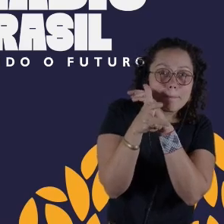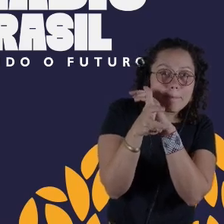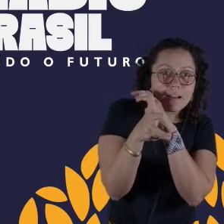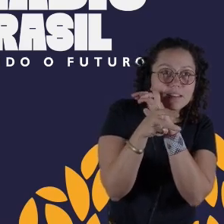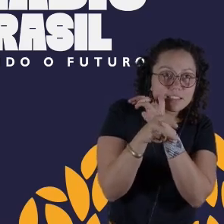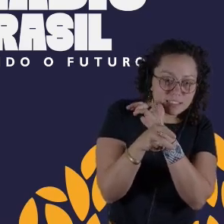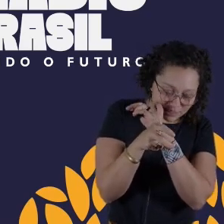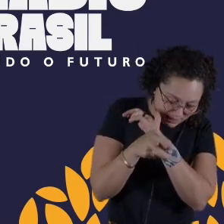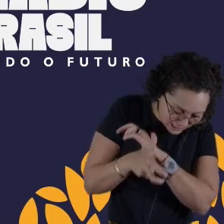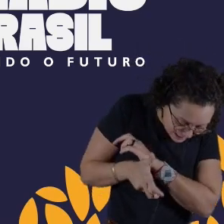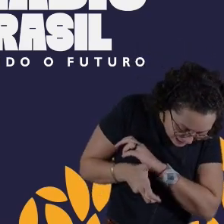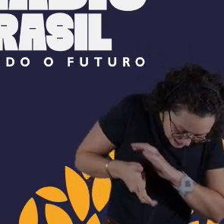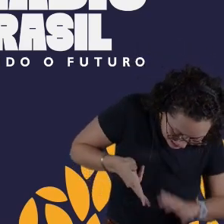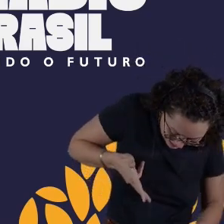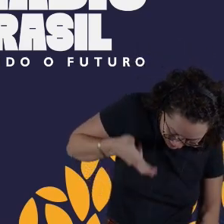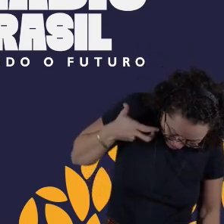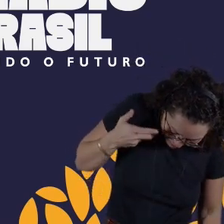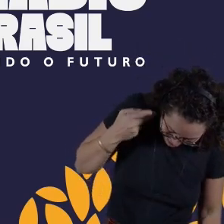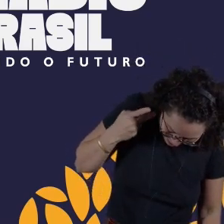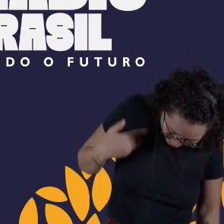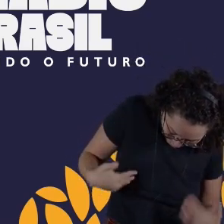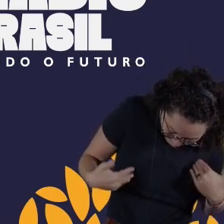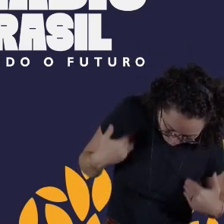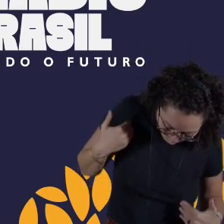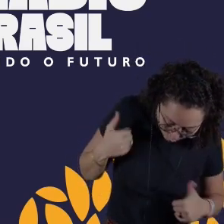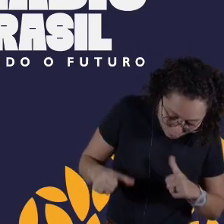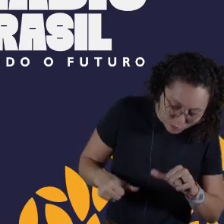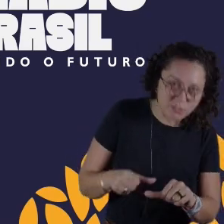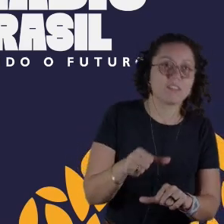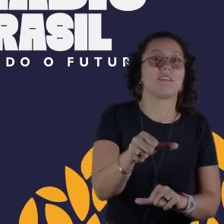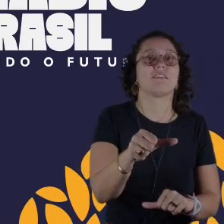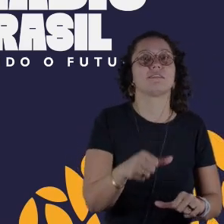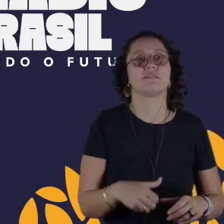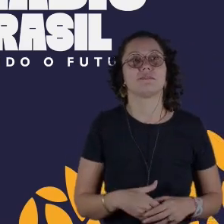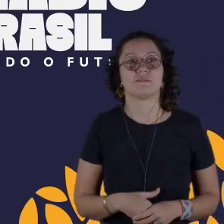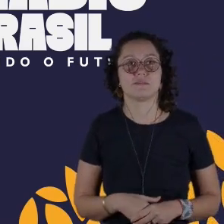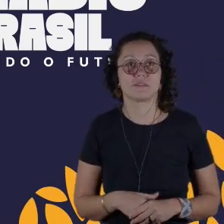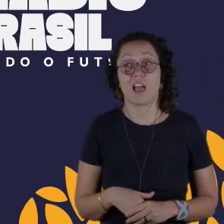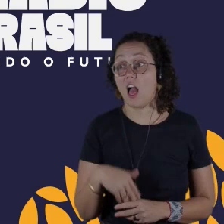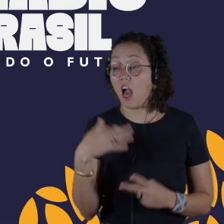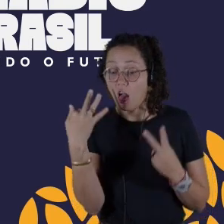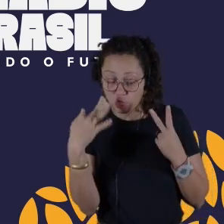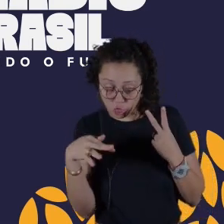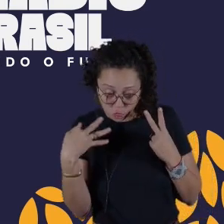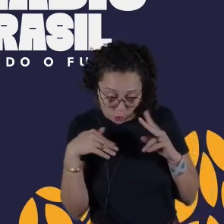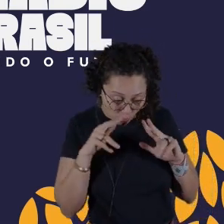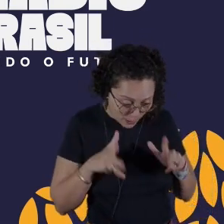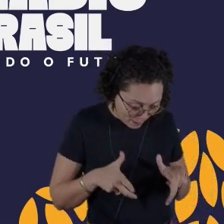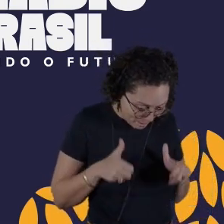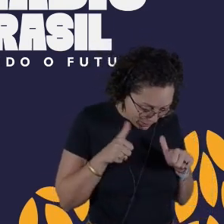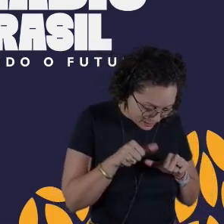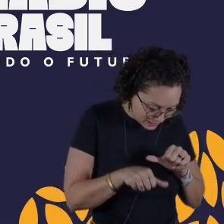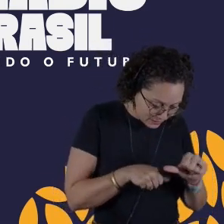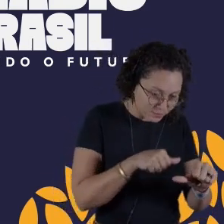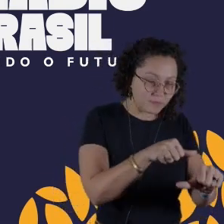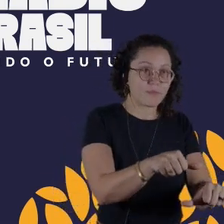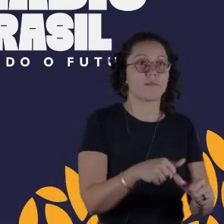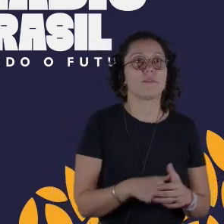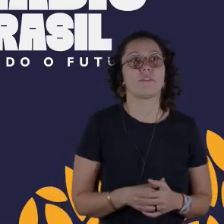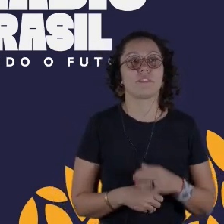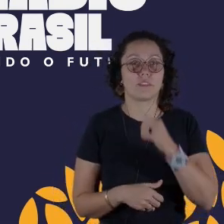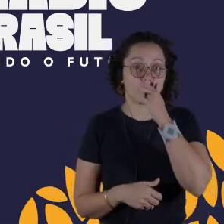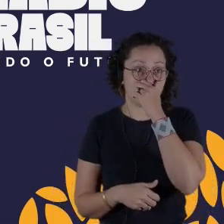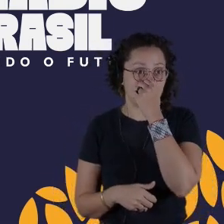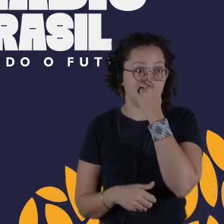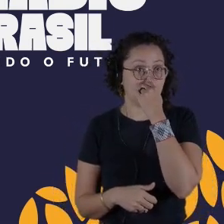que nós temos de nosso corpo, de nossa dor, nos afasta da dor